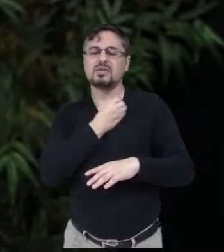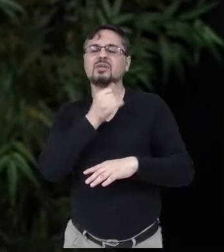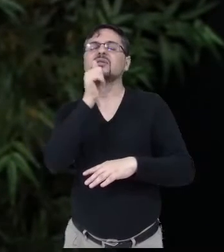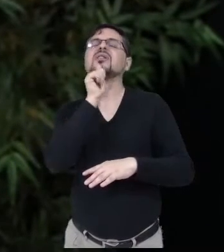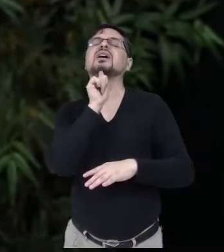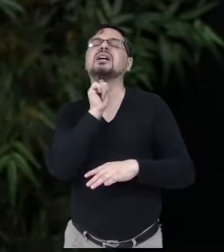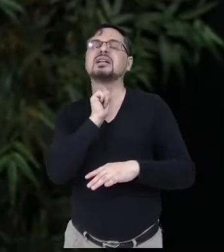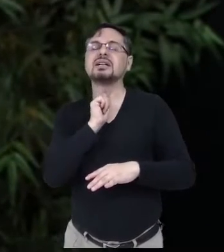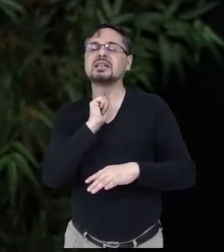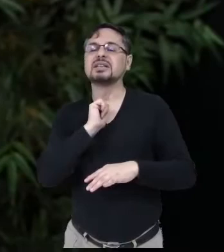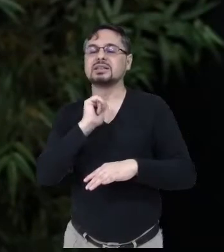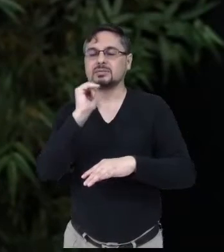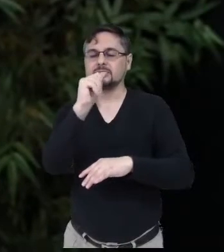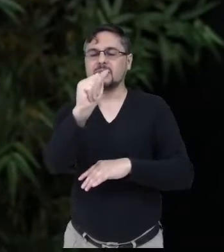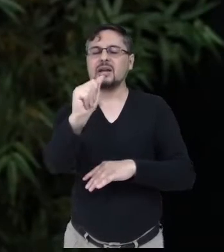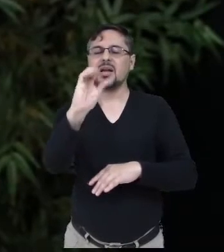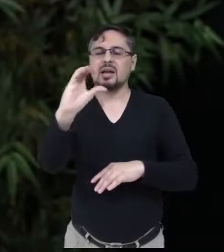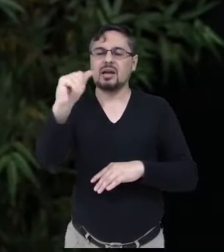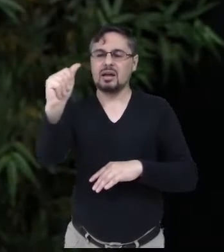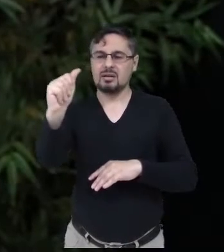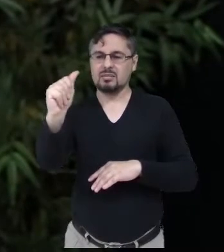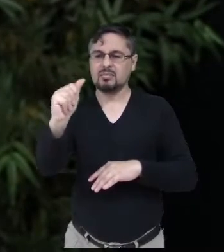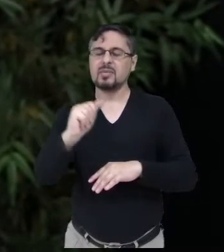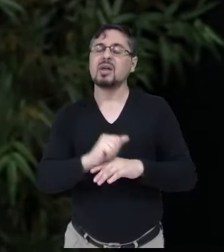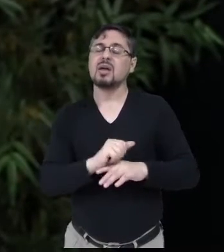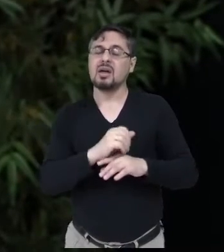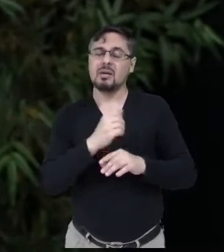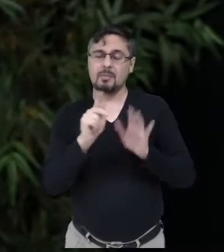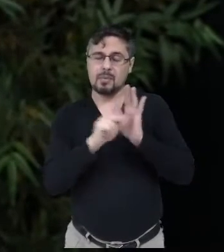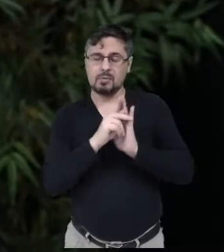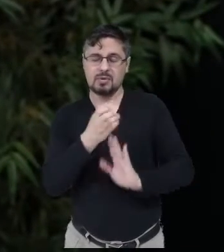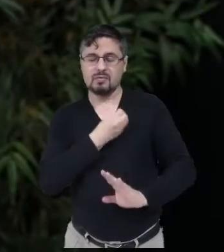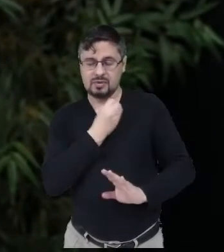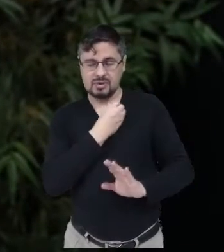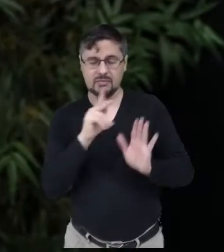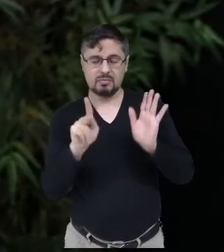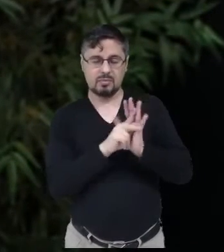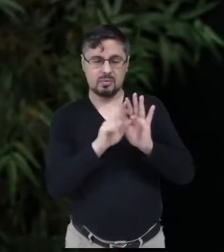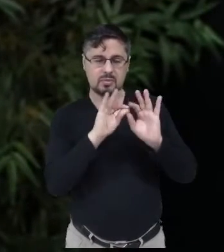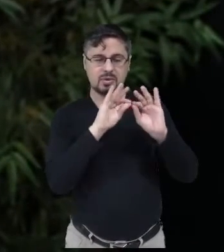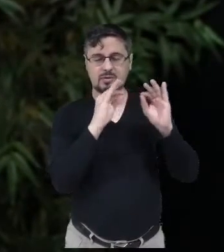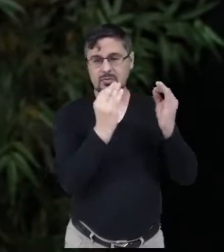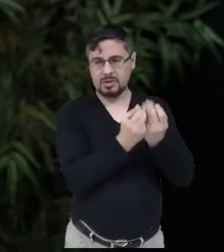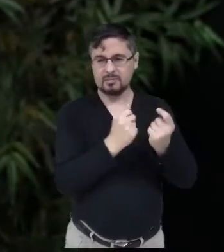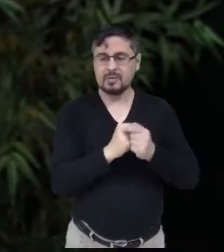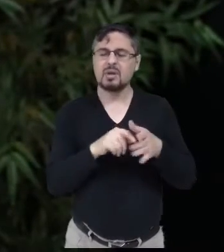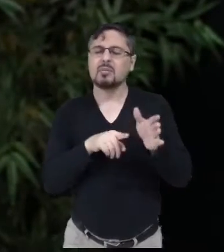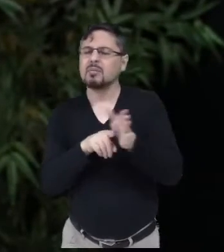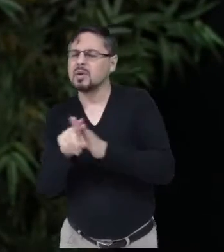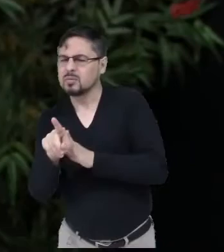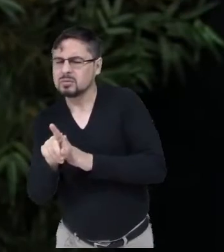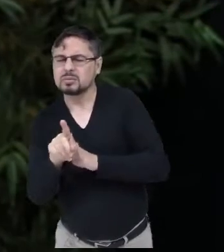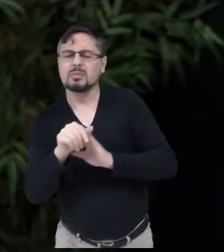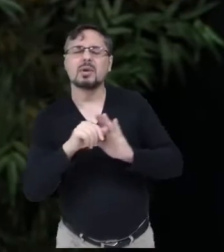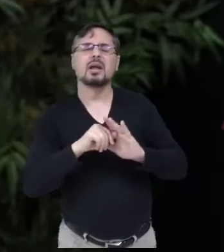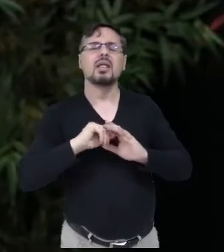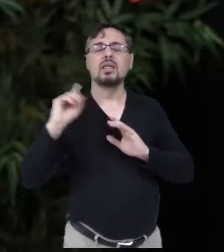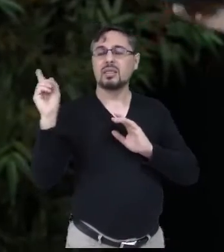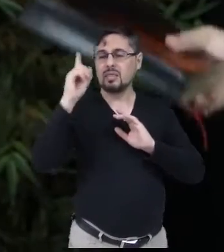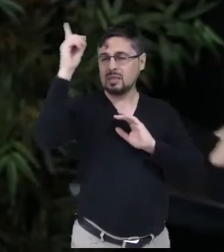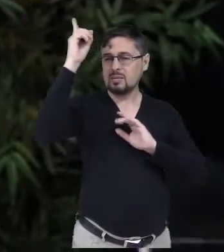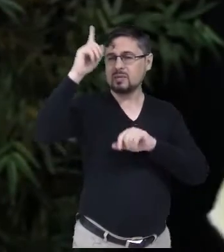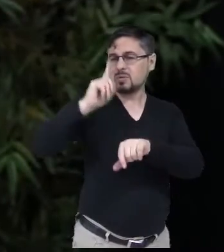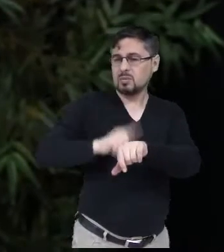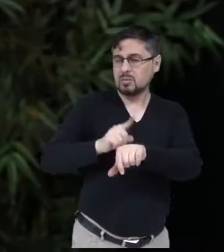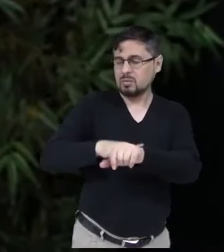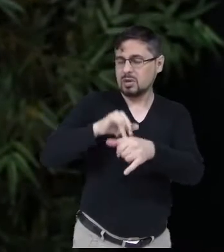sua própria vida e a vida da sua família. Pergunte para Davi, sim, esse personagem que acabei de fazer referência, se alguns momentos roubados com a esposa de um